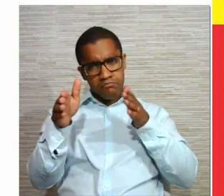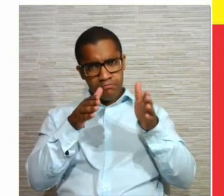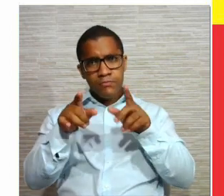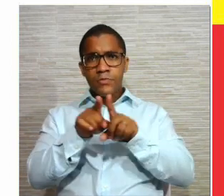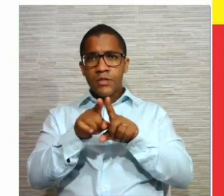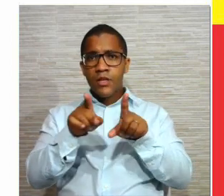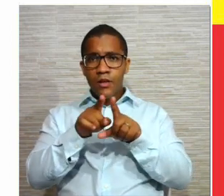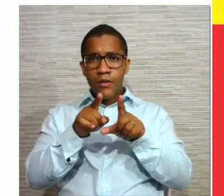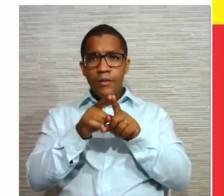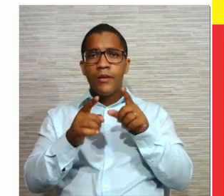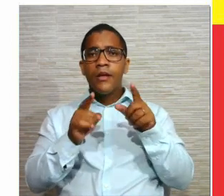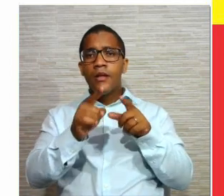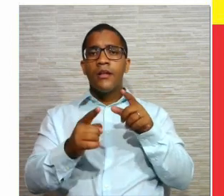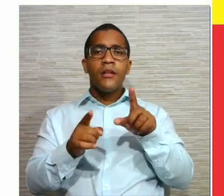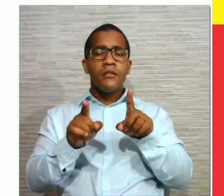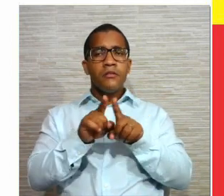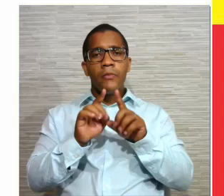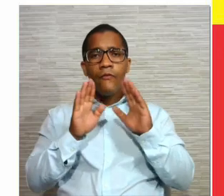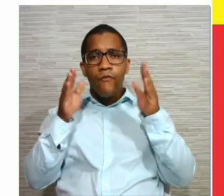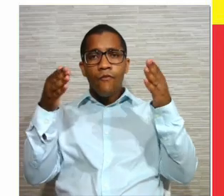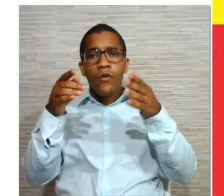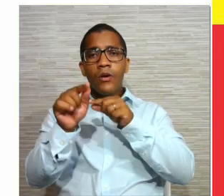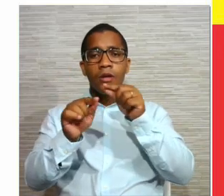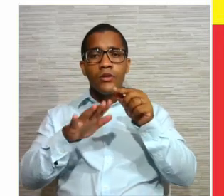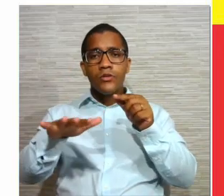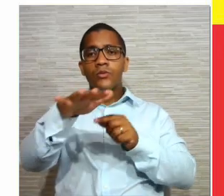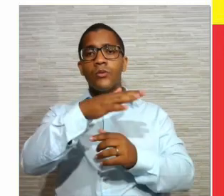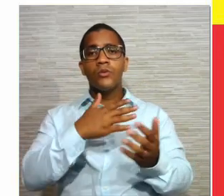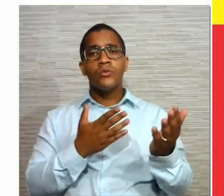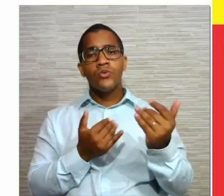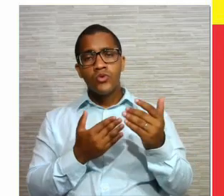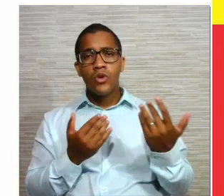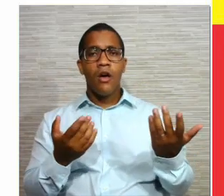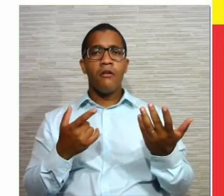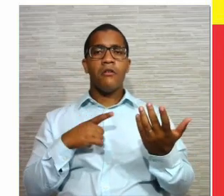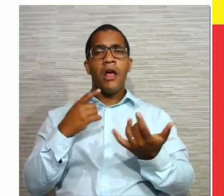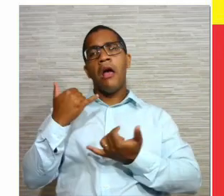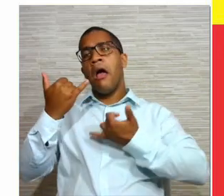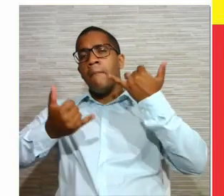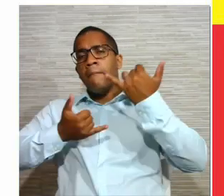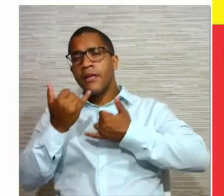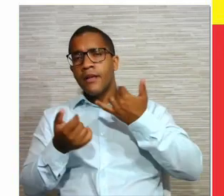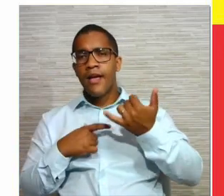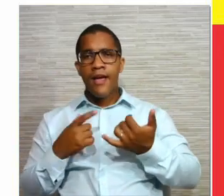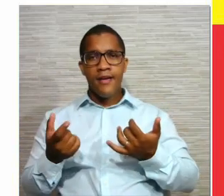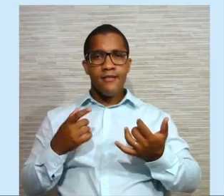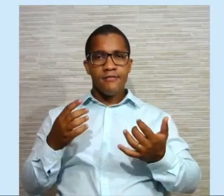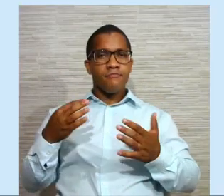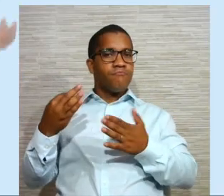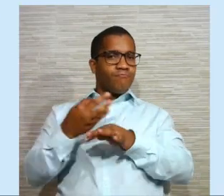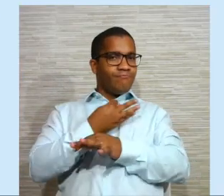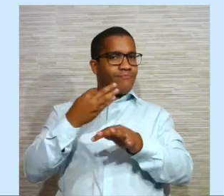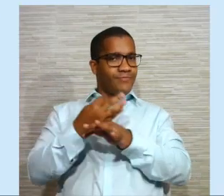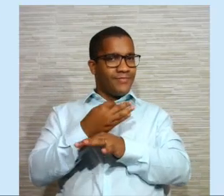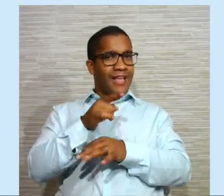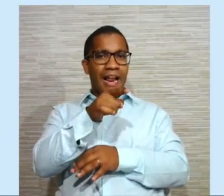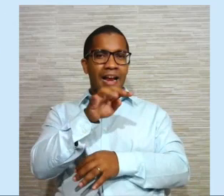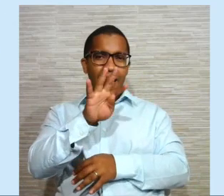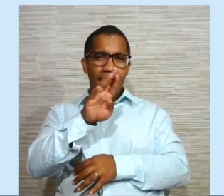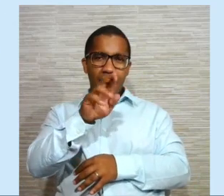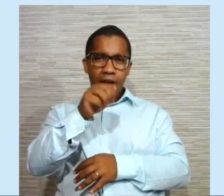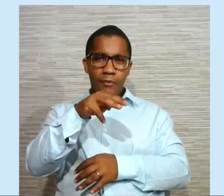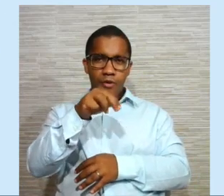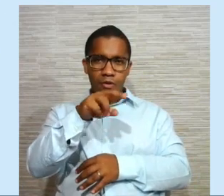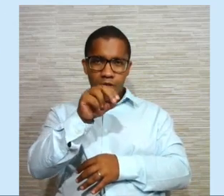com o Ramones, que cultuavam também a juventude e a diversão e a rebeldia. Então, o Ramones, ele até tinha umas